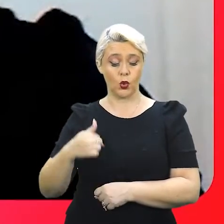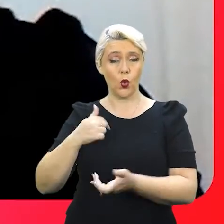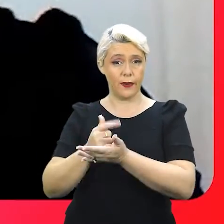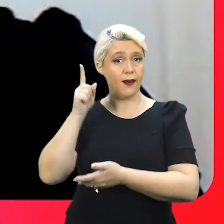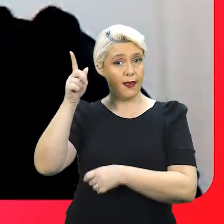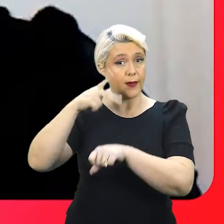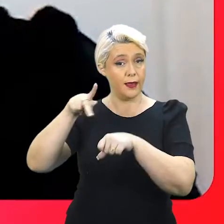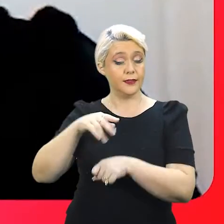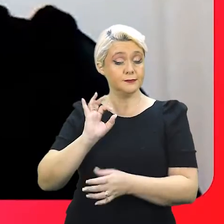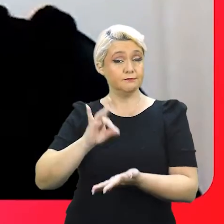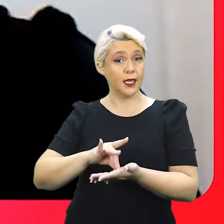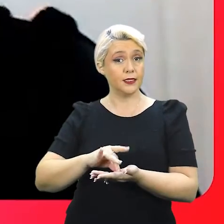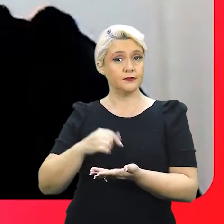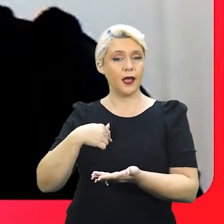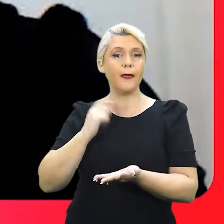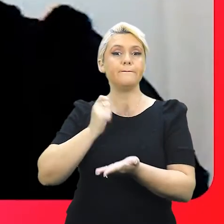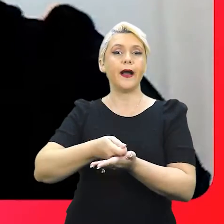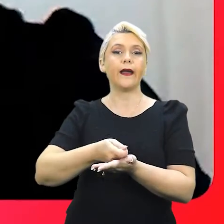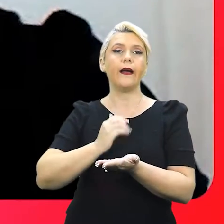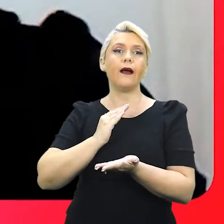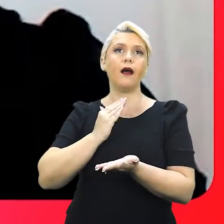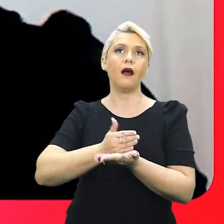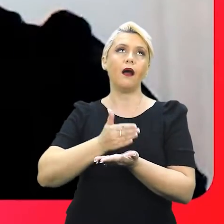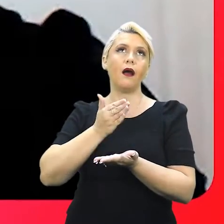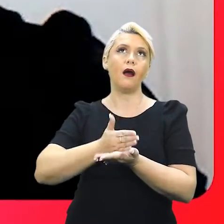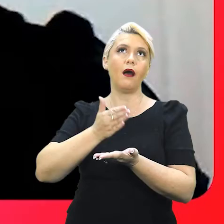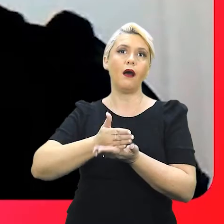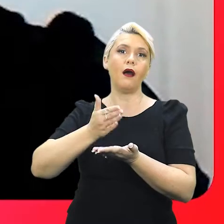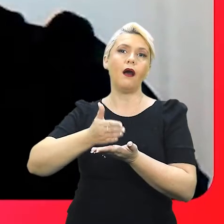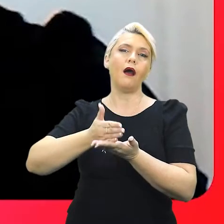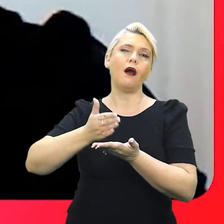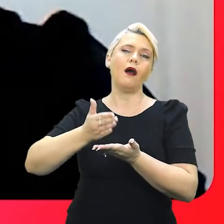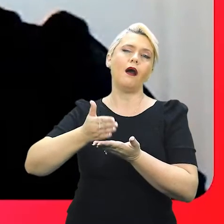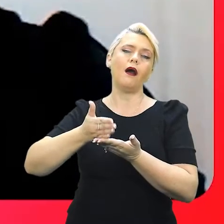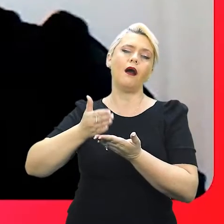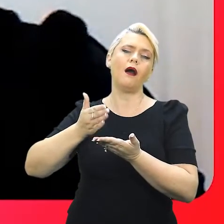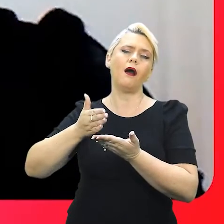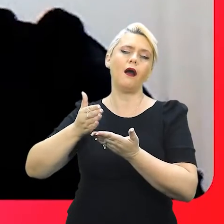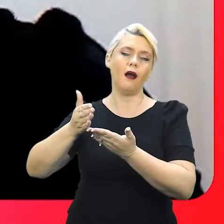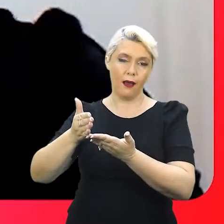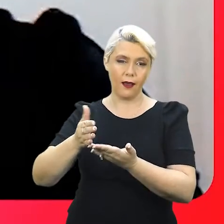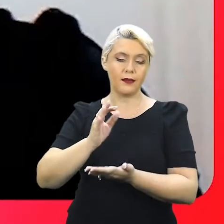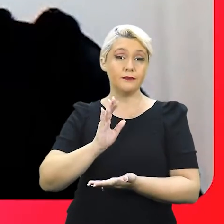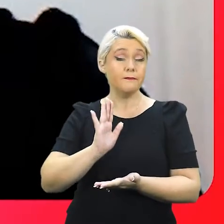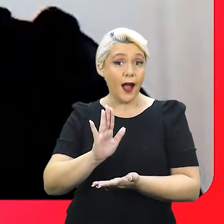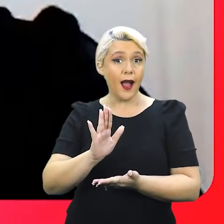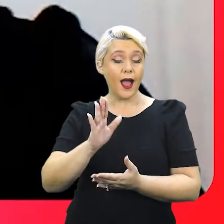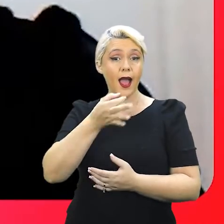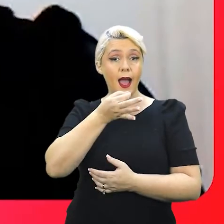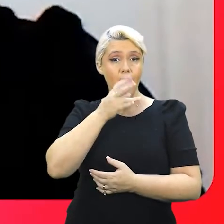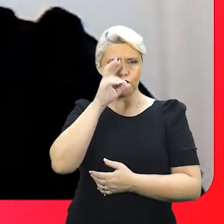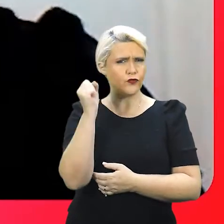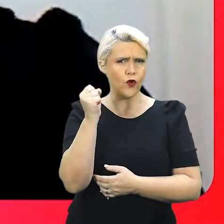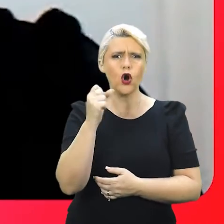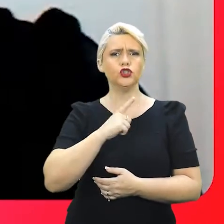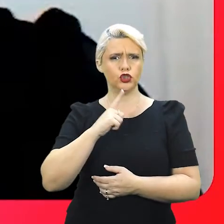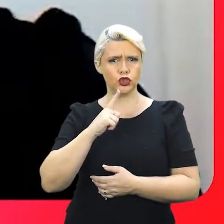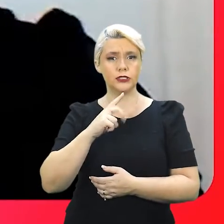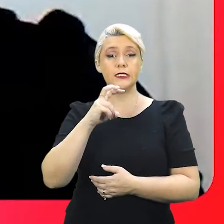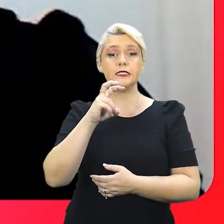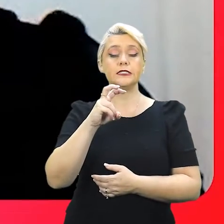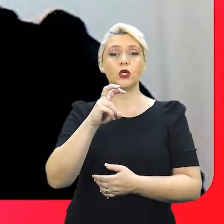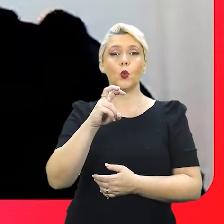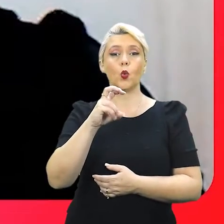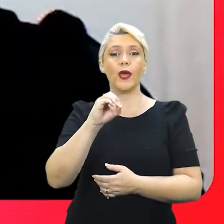Canadá, e para pagar em parcelas a se perder de vista, né? Mas a rádio era muito forte, ela tinha 50